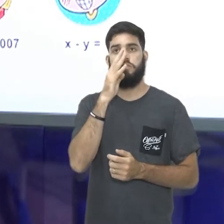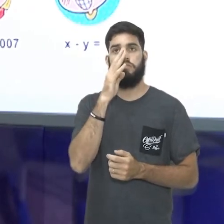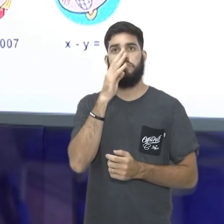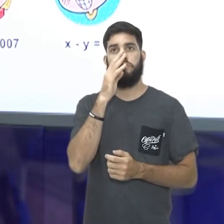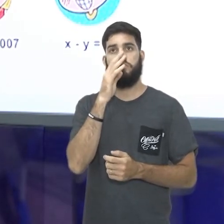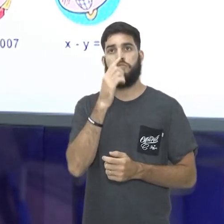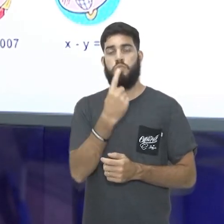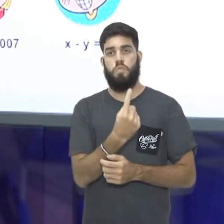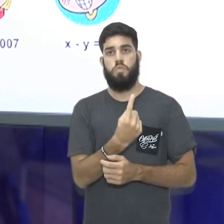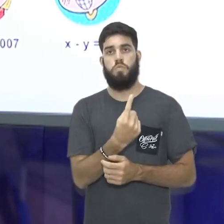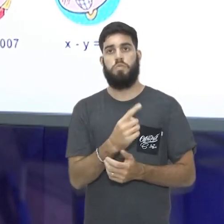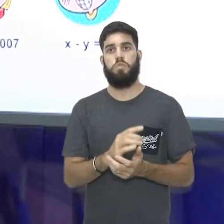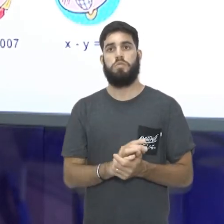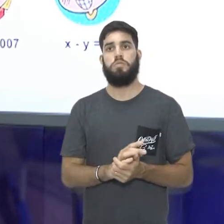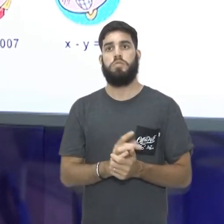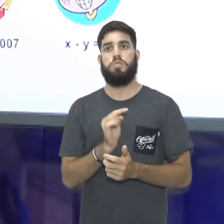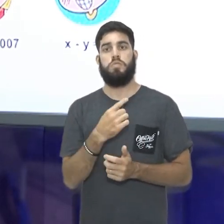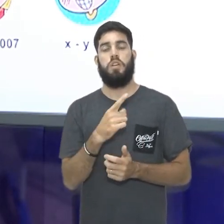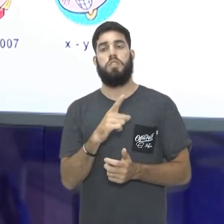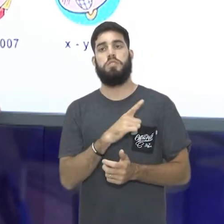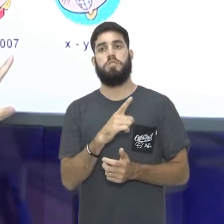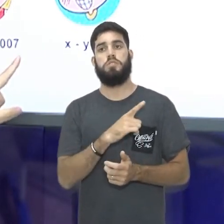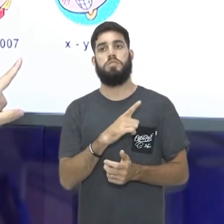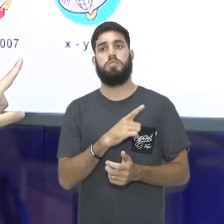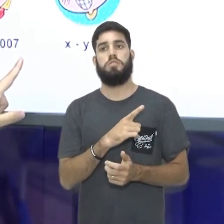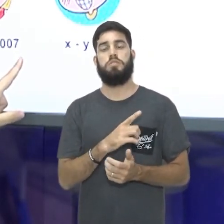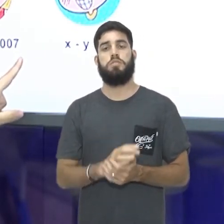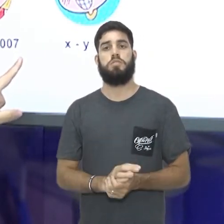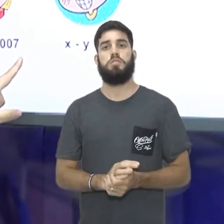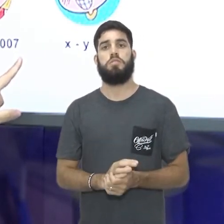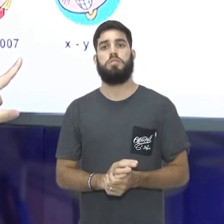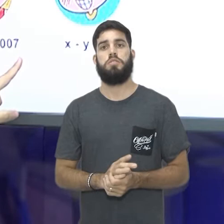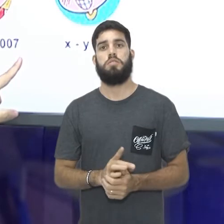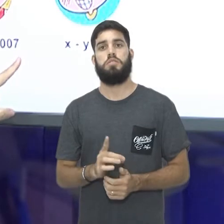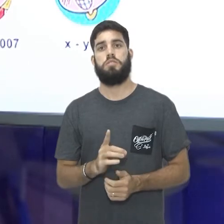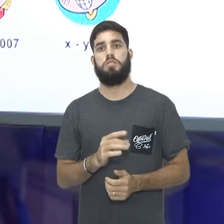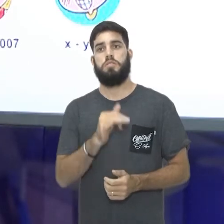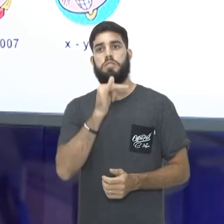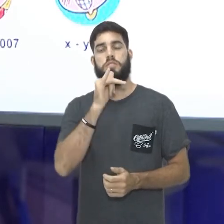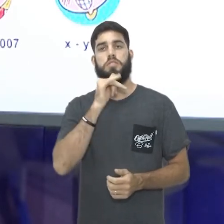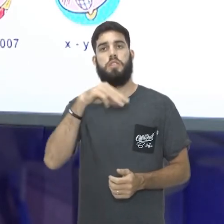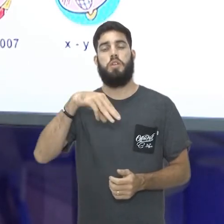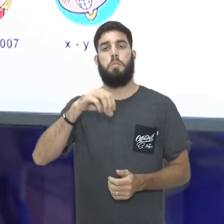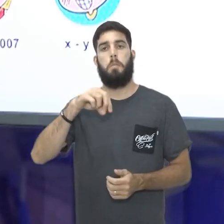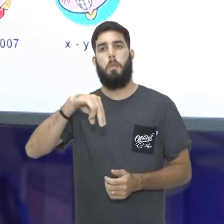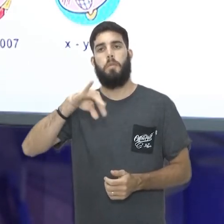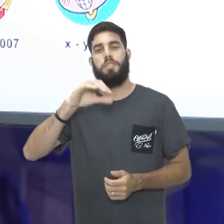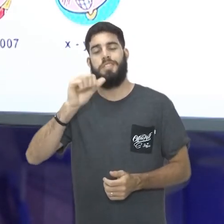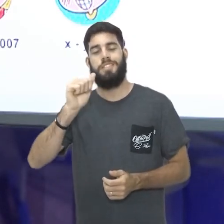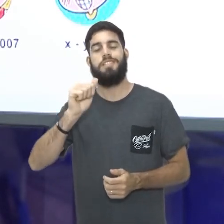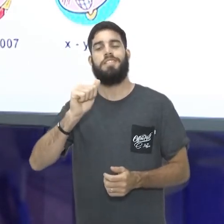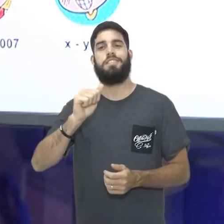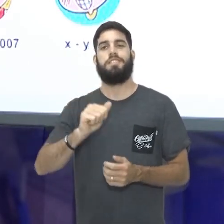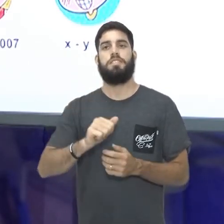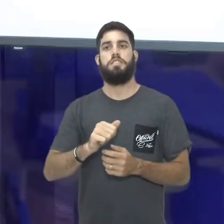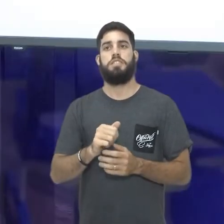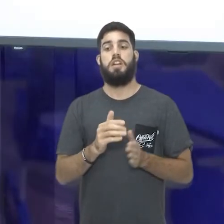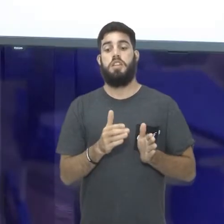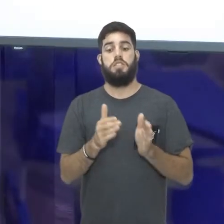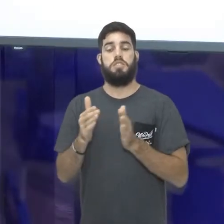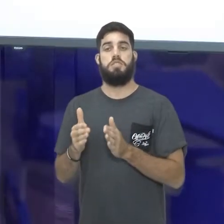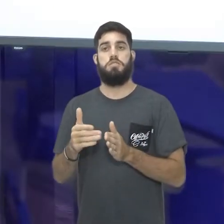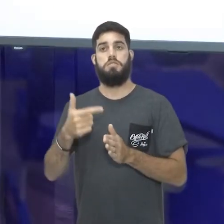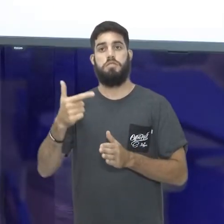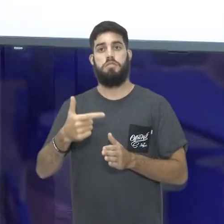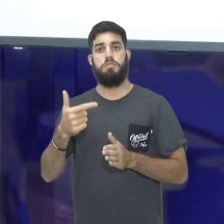1, nós temos uma equação exatamente igual à que foi elaborada com o diálogo da Mônica. No entanto, a segunda equação, ela não vai trazer